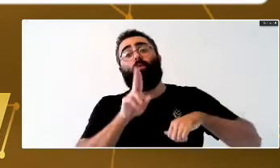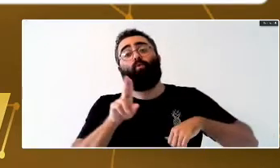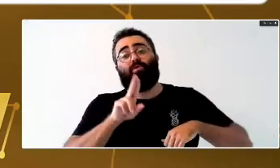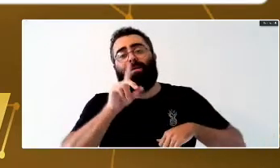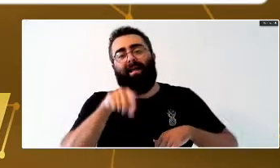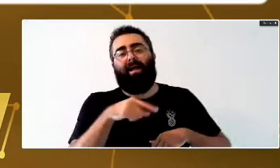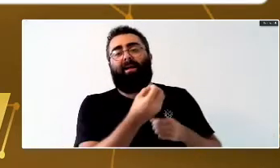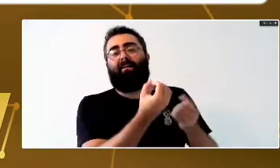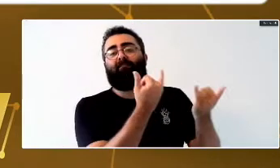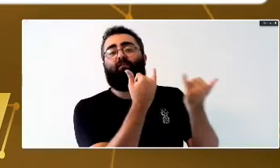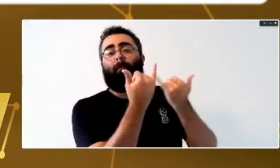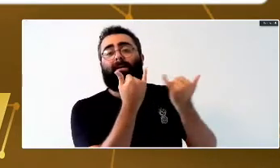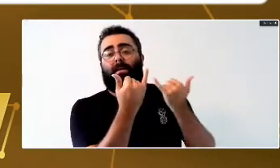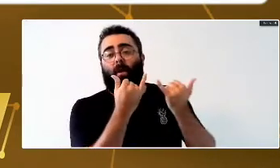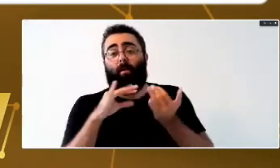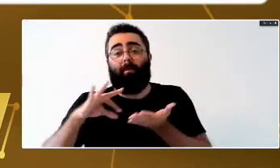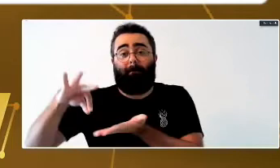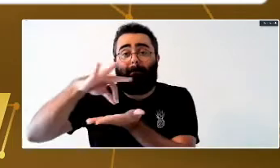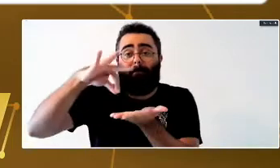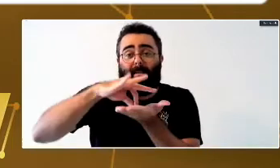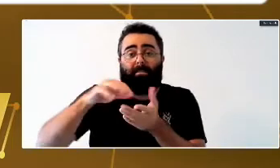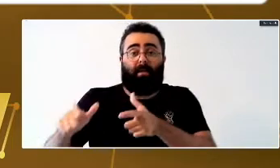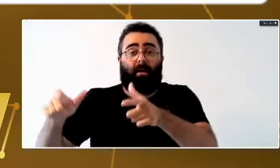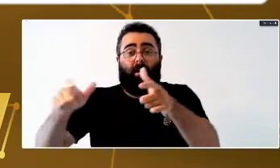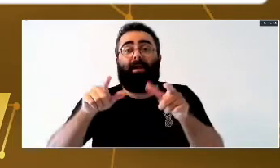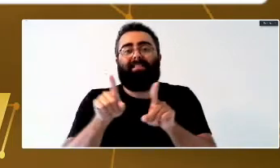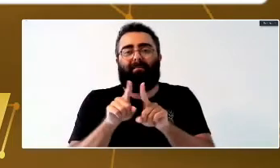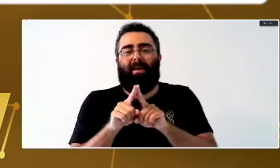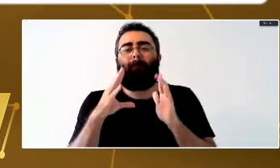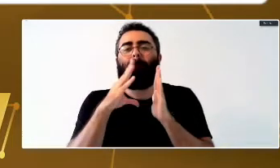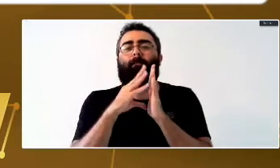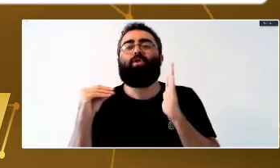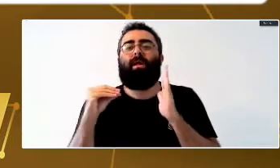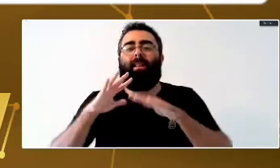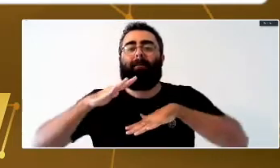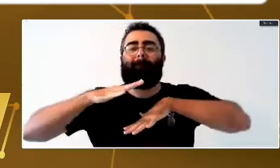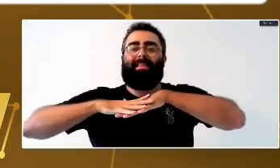modelos matemáticos e podendo modelar cenários.